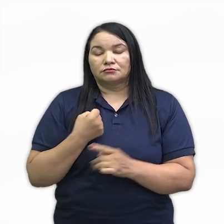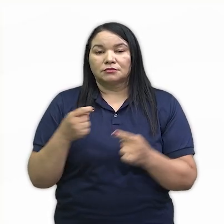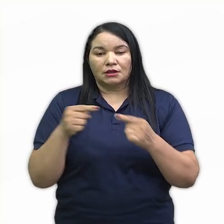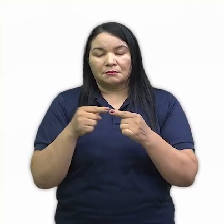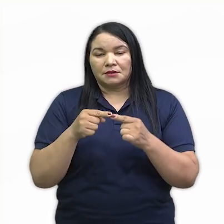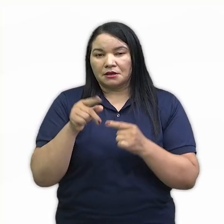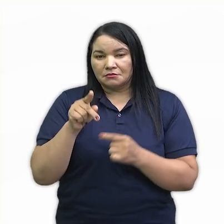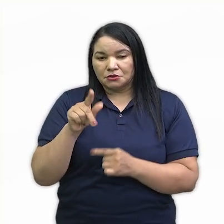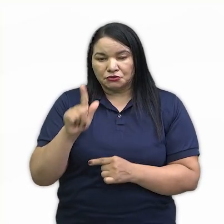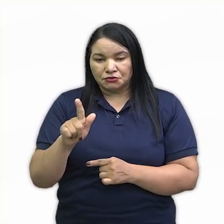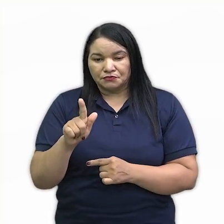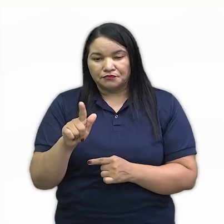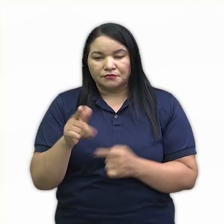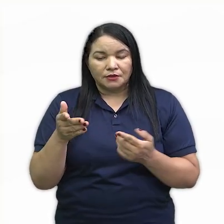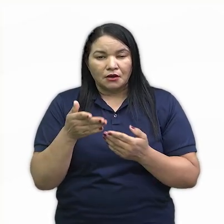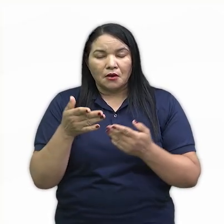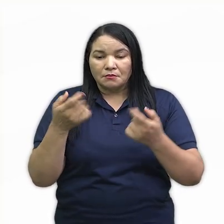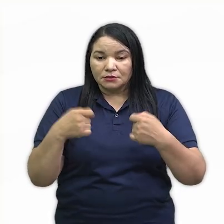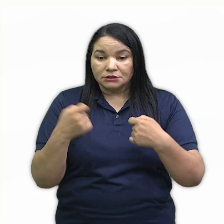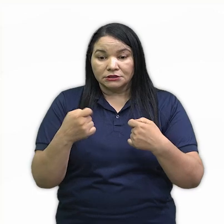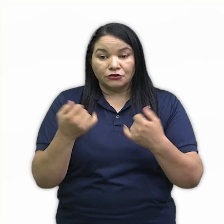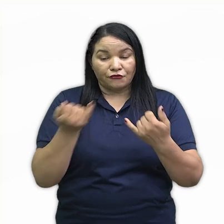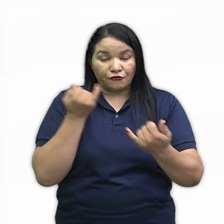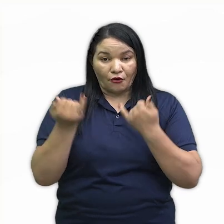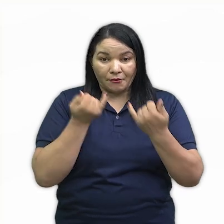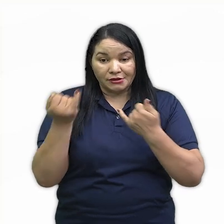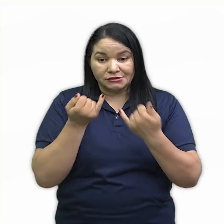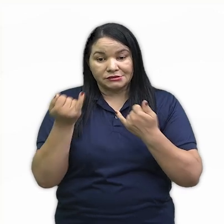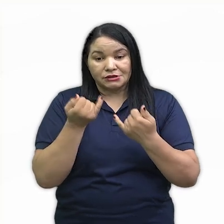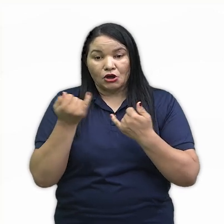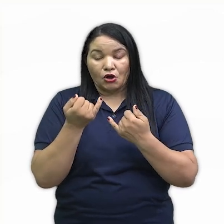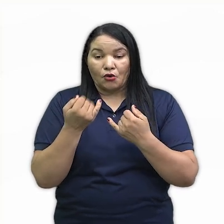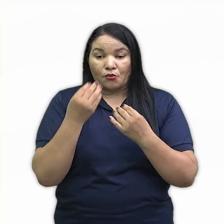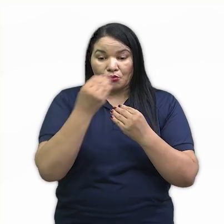para se obter o 8º termo estão aí, né?